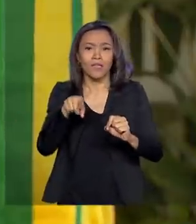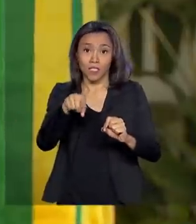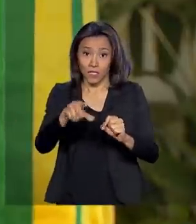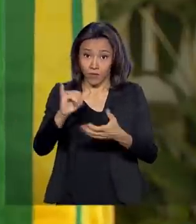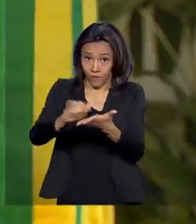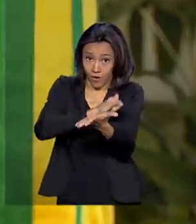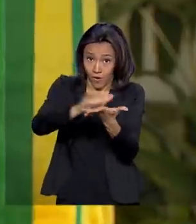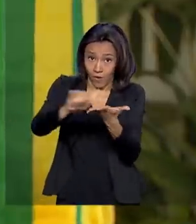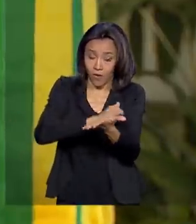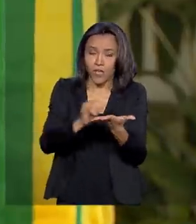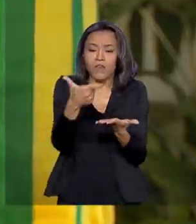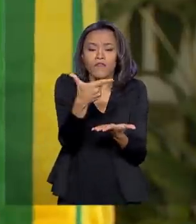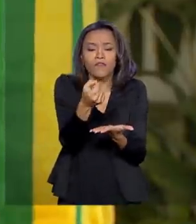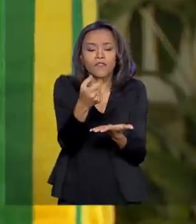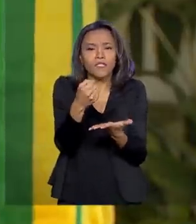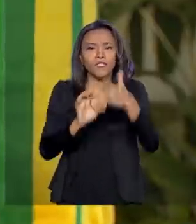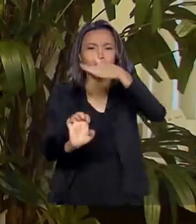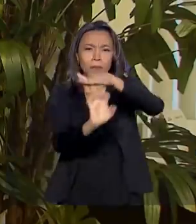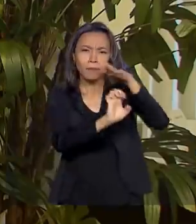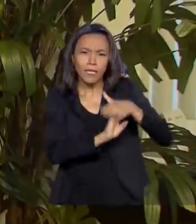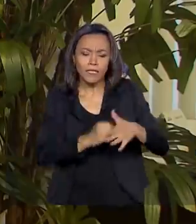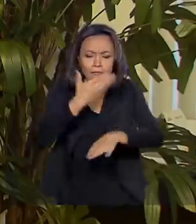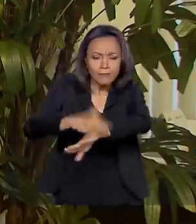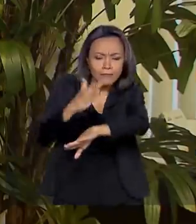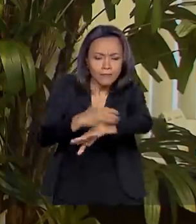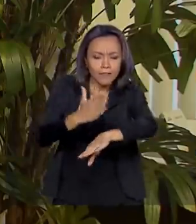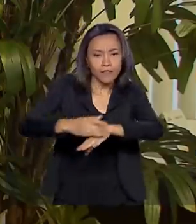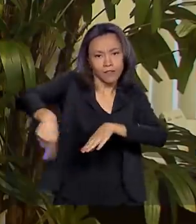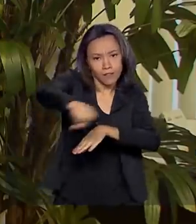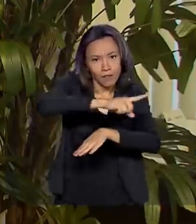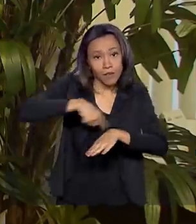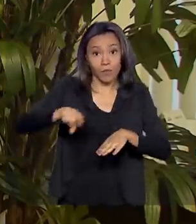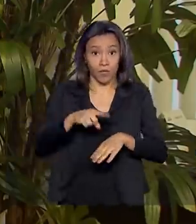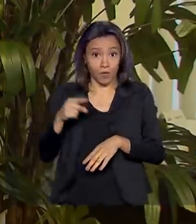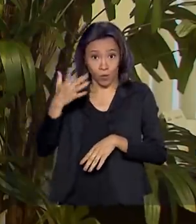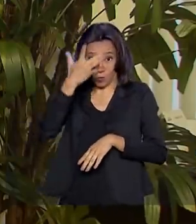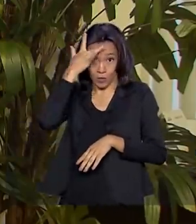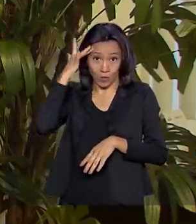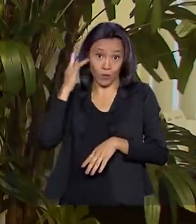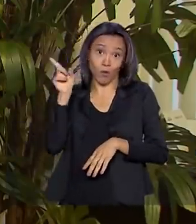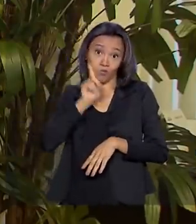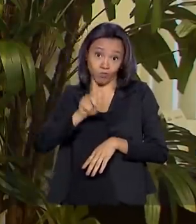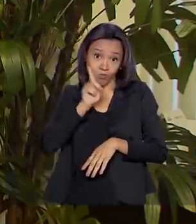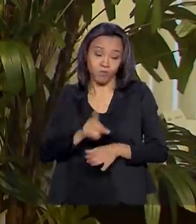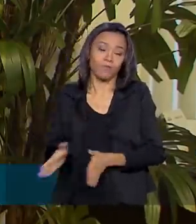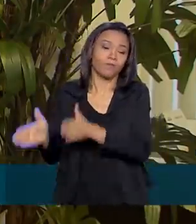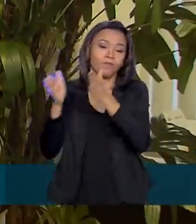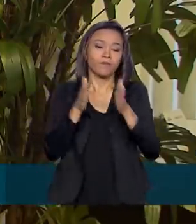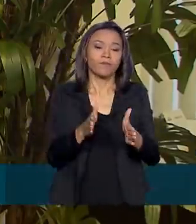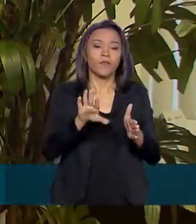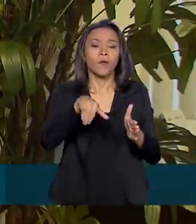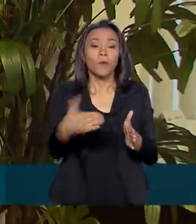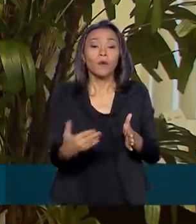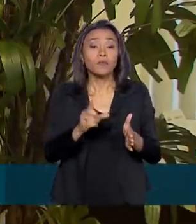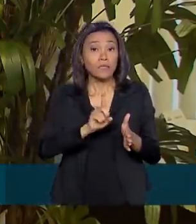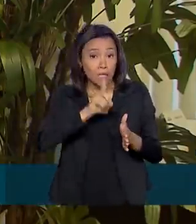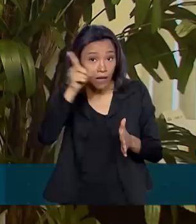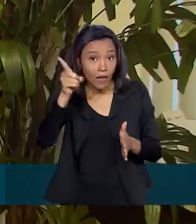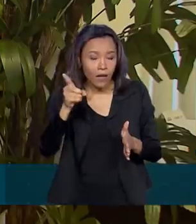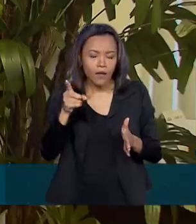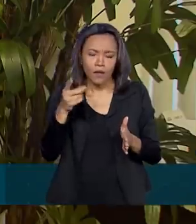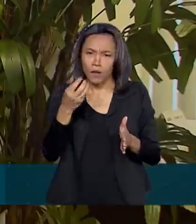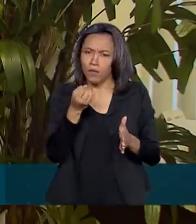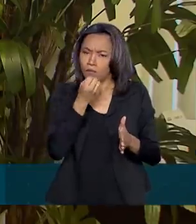receberão treinamento de gestão de negócios com especialistas americanos. Quando elas estão lá, envolve um trabalho muito